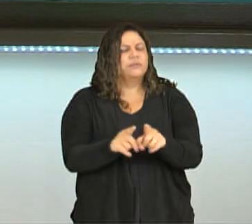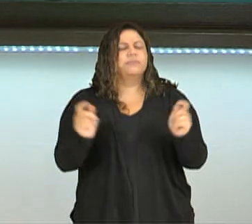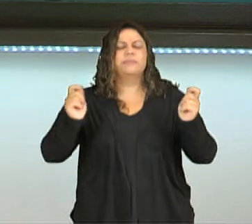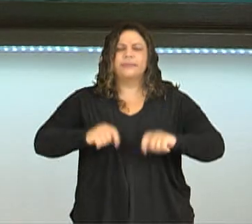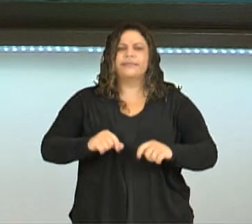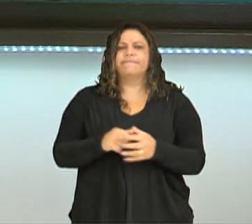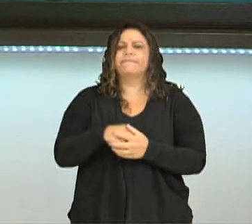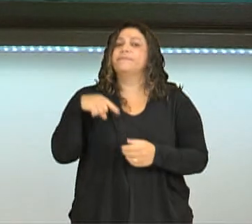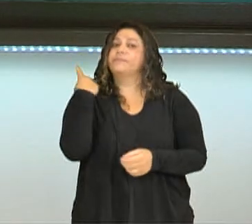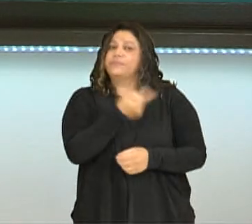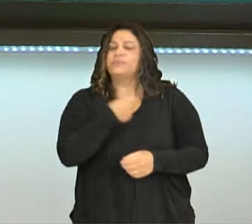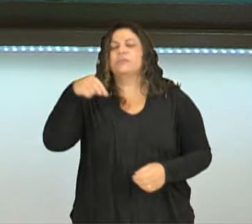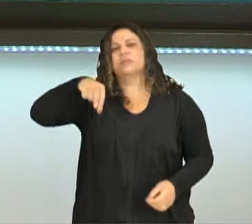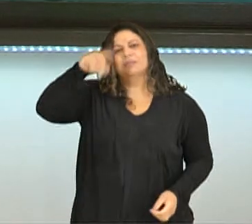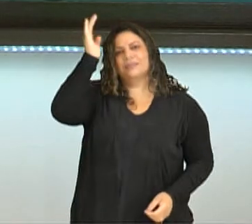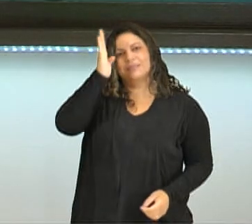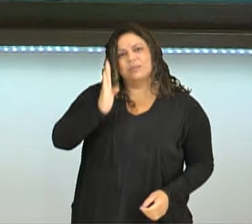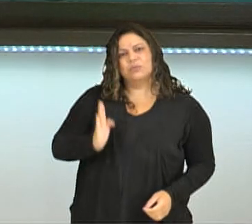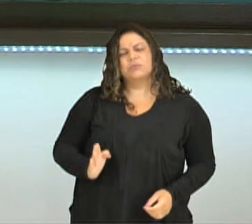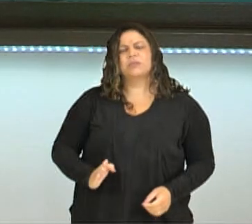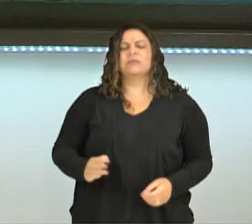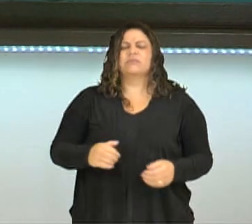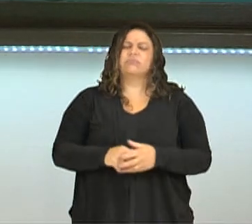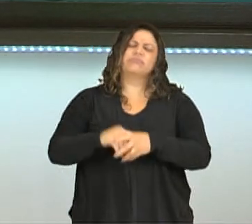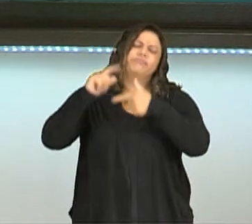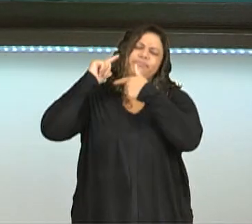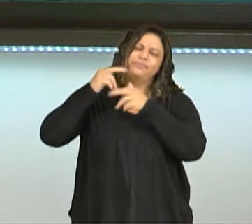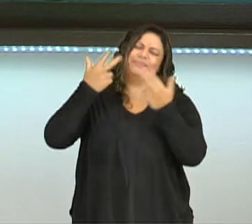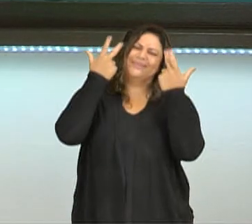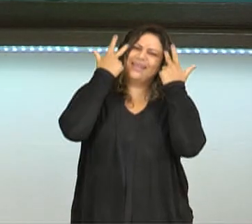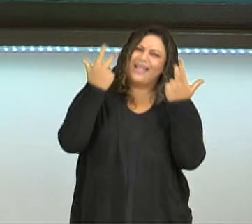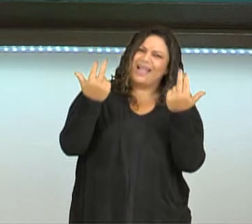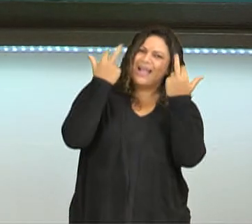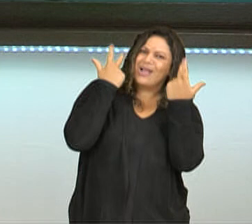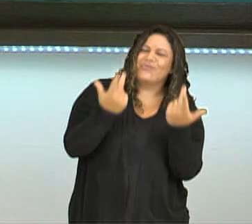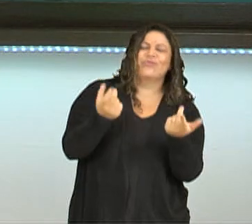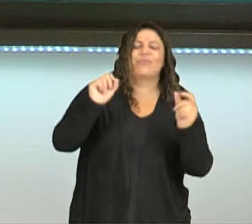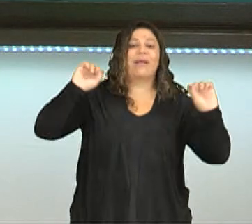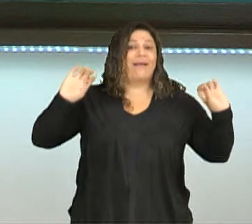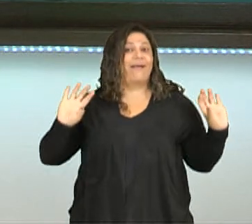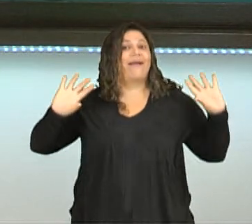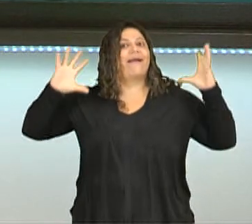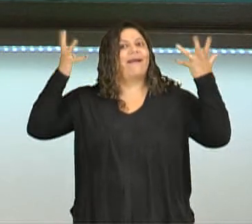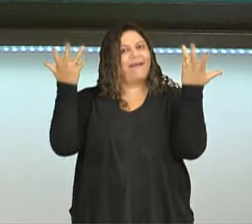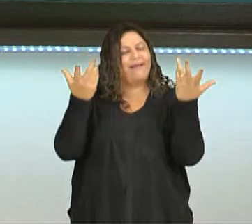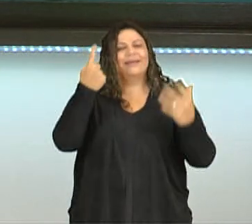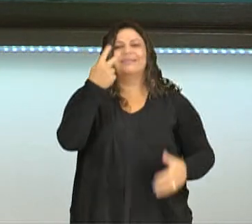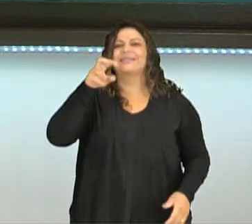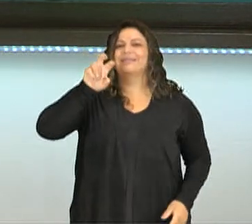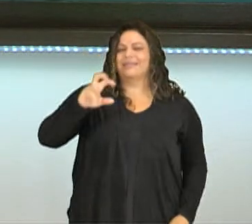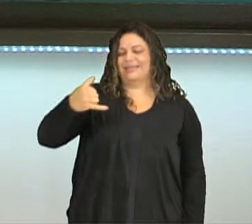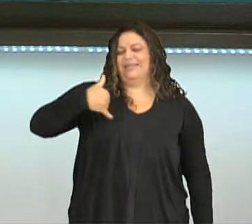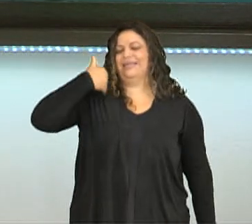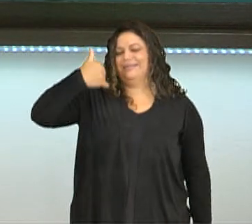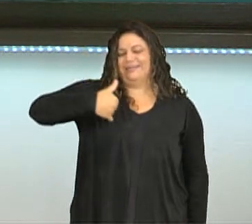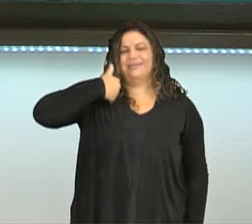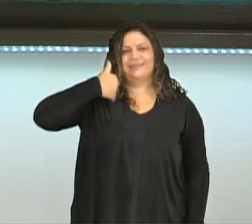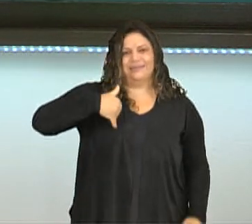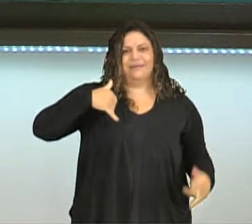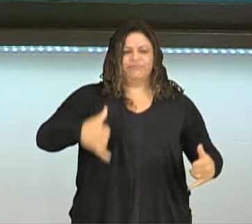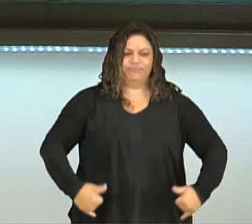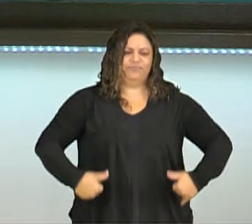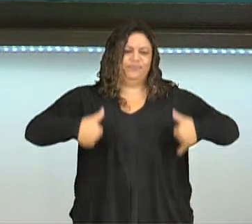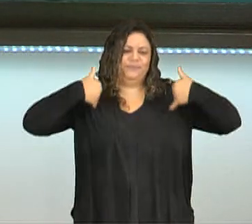gente, para nós aqui no Brasil é muito comum. As famosas festas de 15 anos, onde a